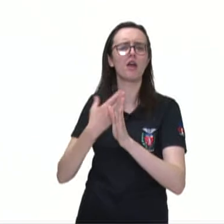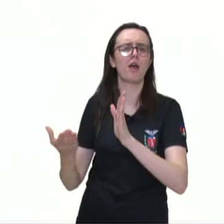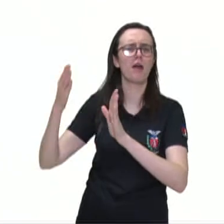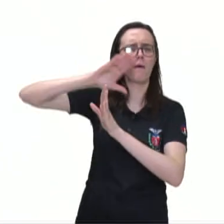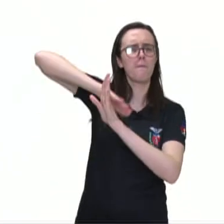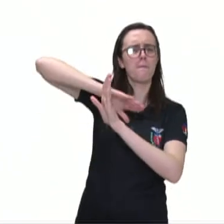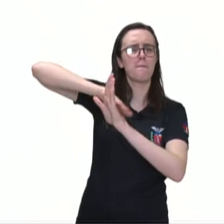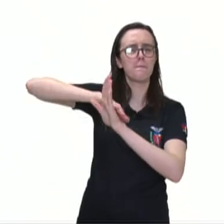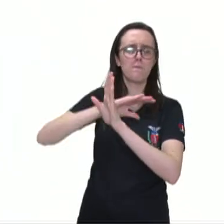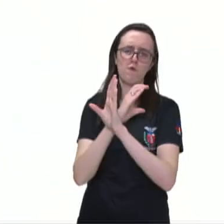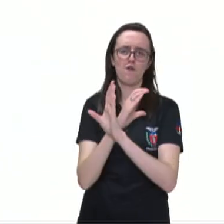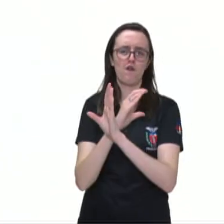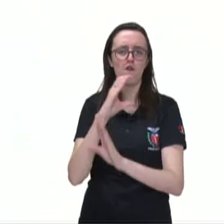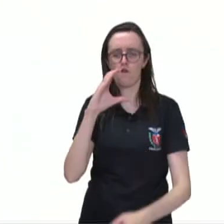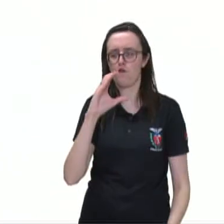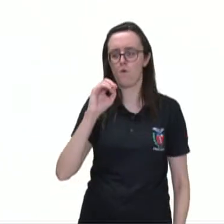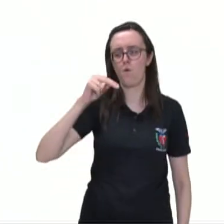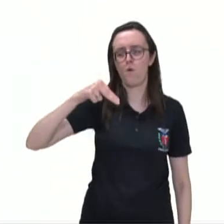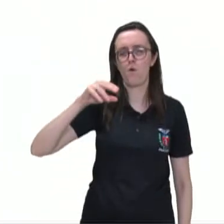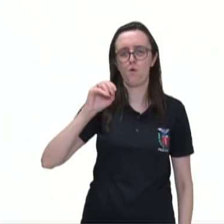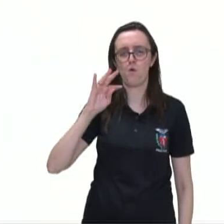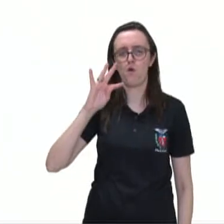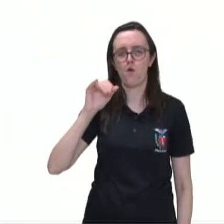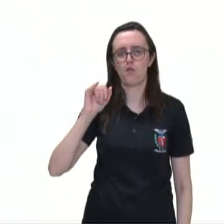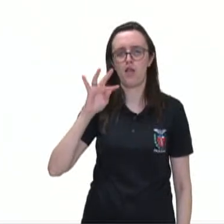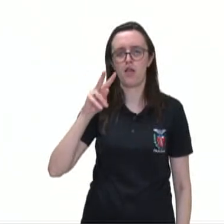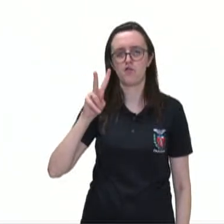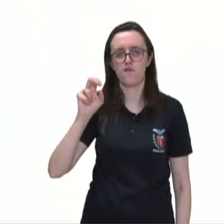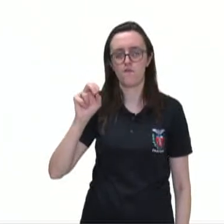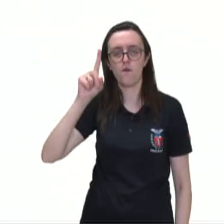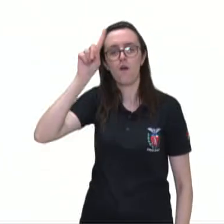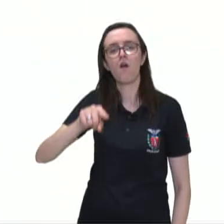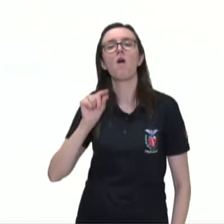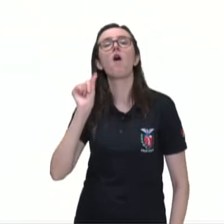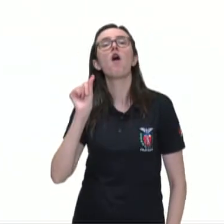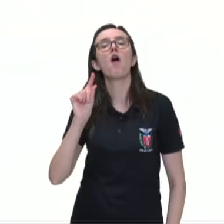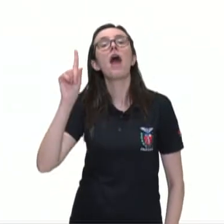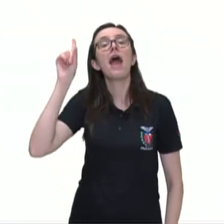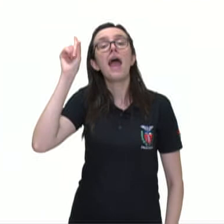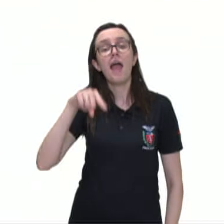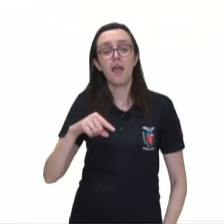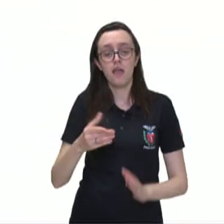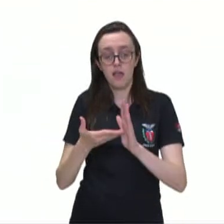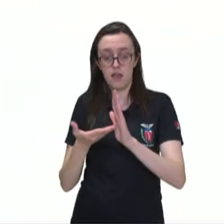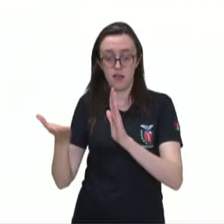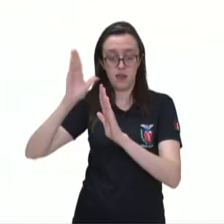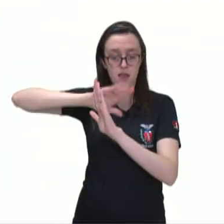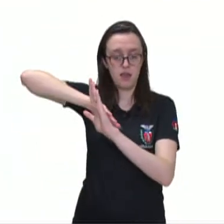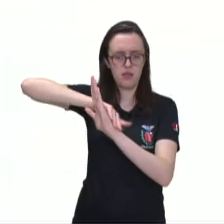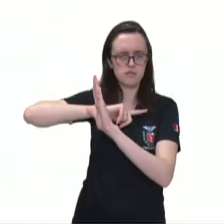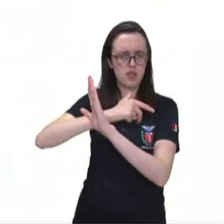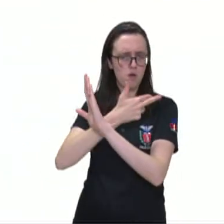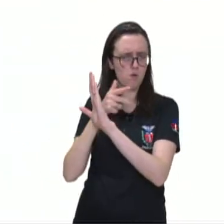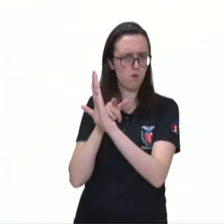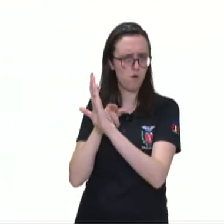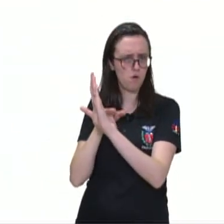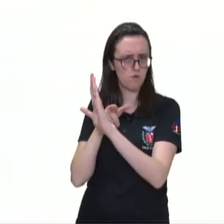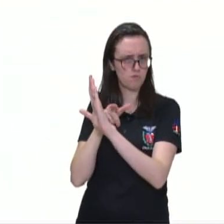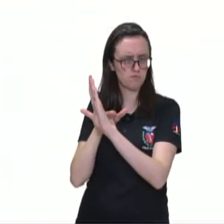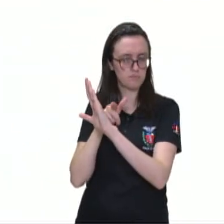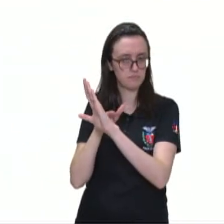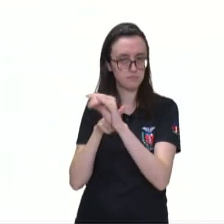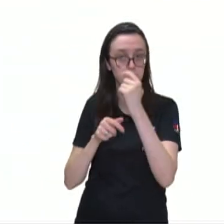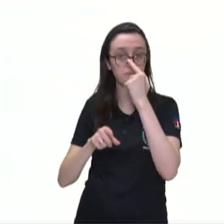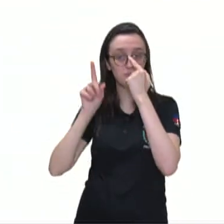no sentido conotativo, significa que ela está sendo utilizada em seu sentido figurado, nesse caso. É